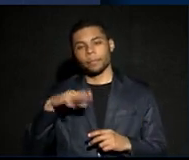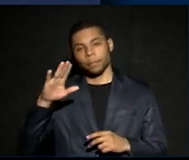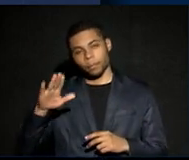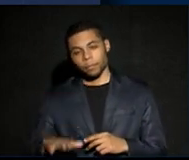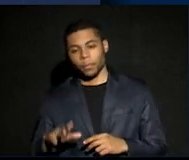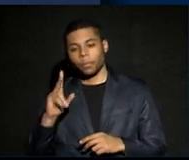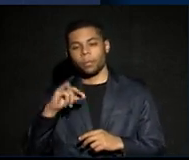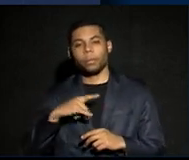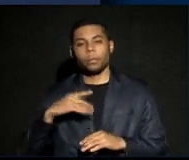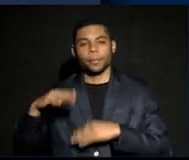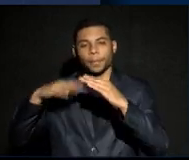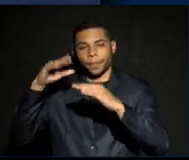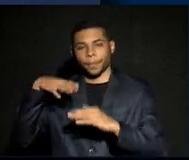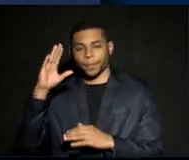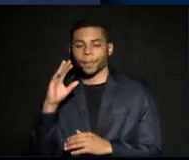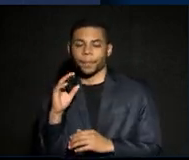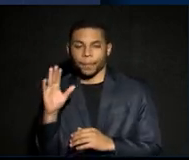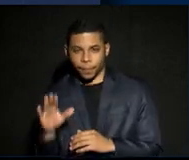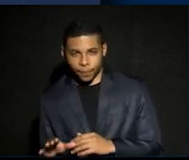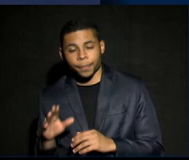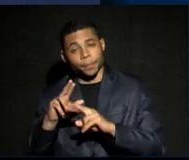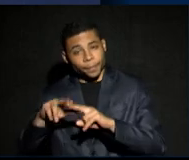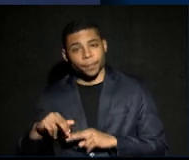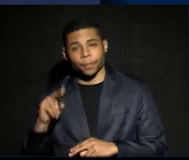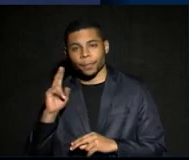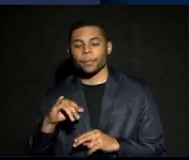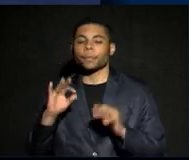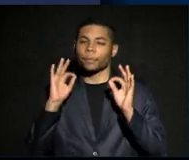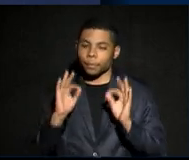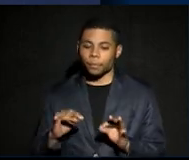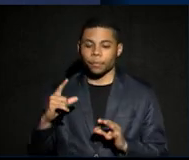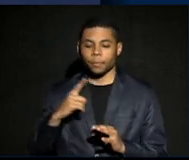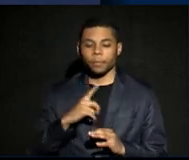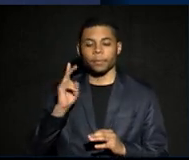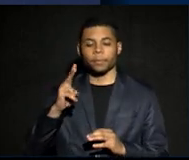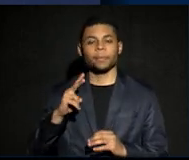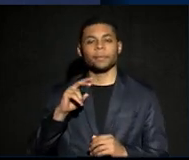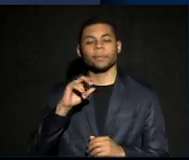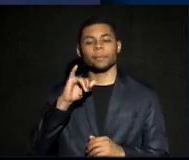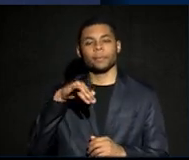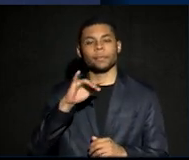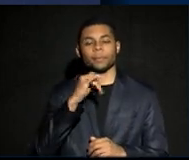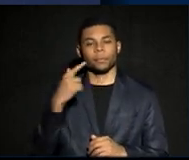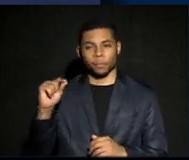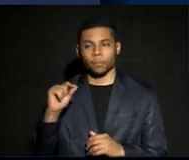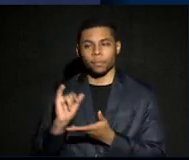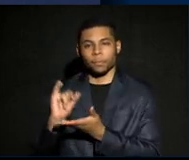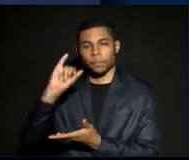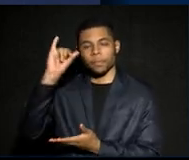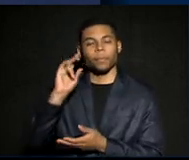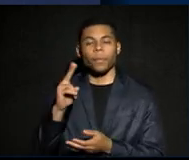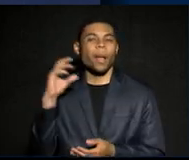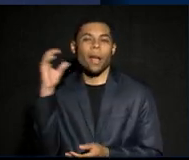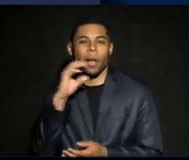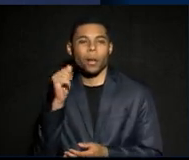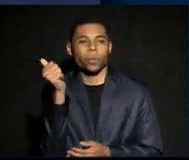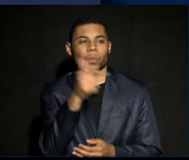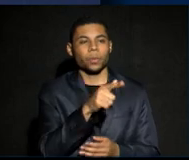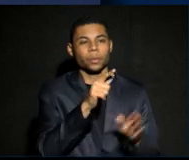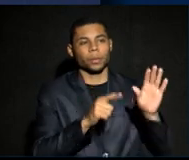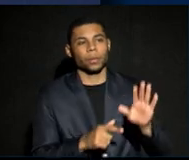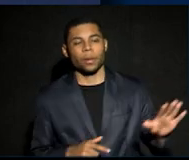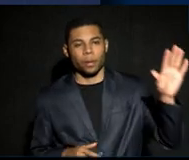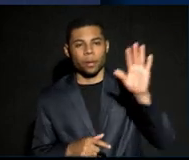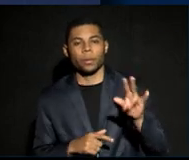mais baixo vai gerar crescimento potencial um pouco mais fácil e aí vai sim gerar uma desinformação que ainda assim não será tão rápida quanto